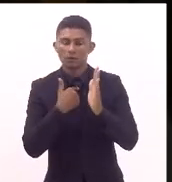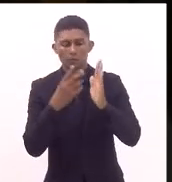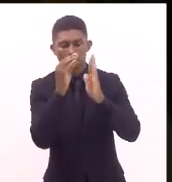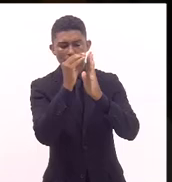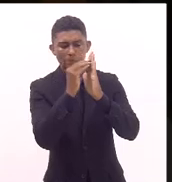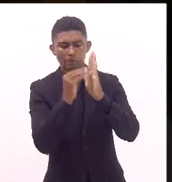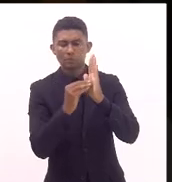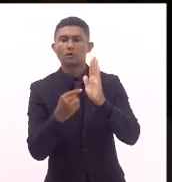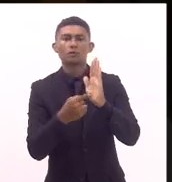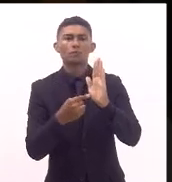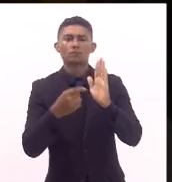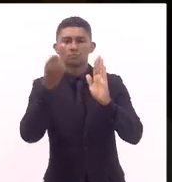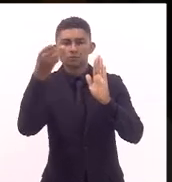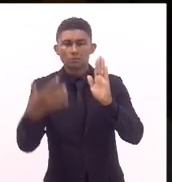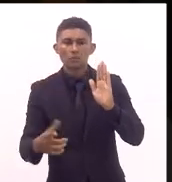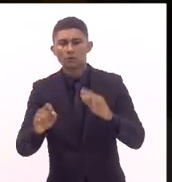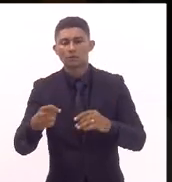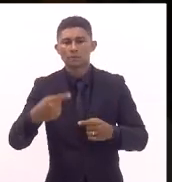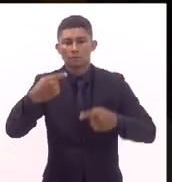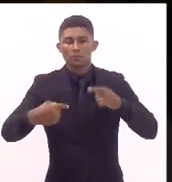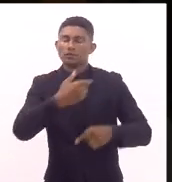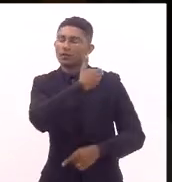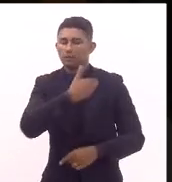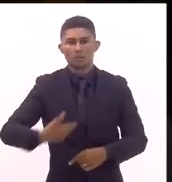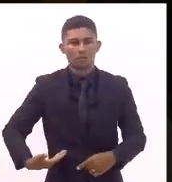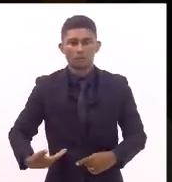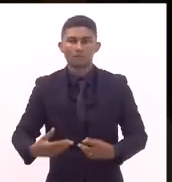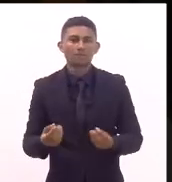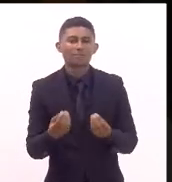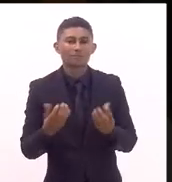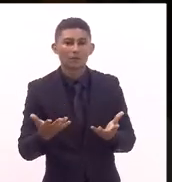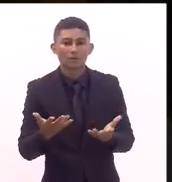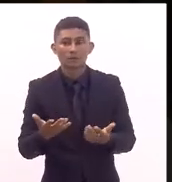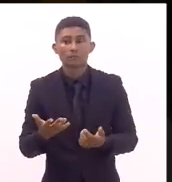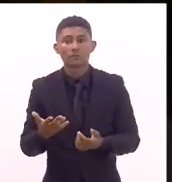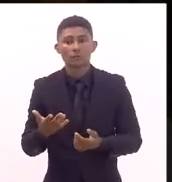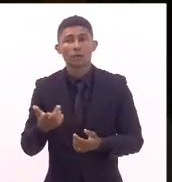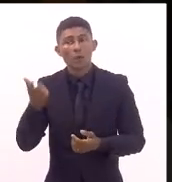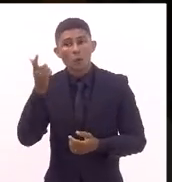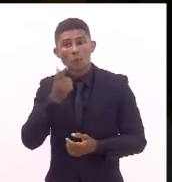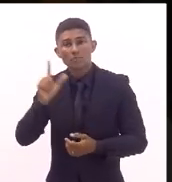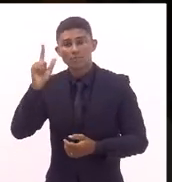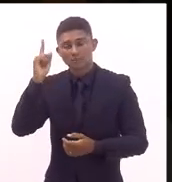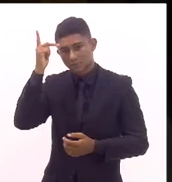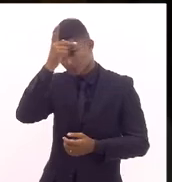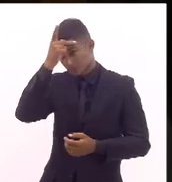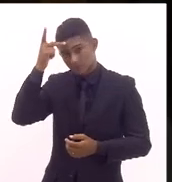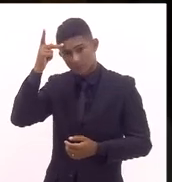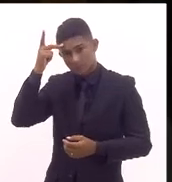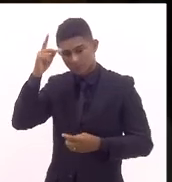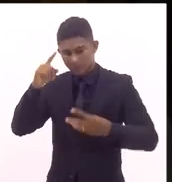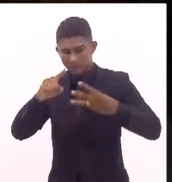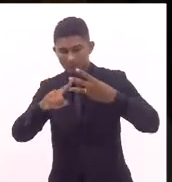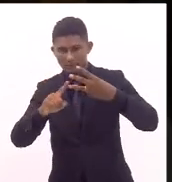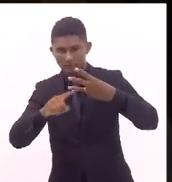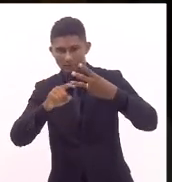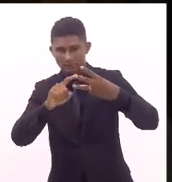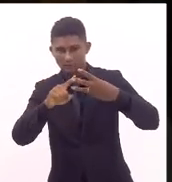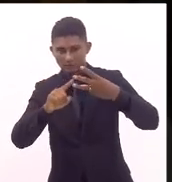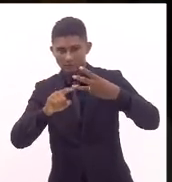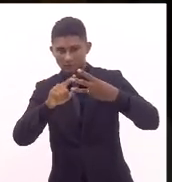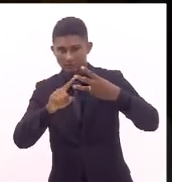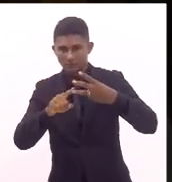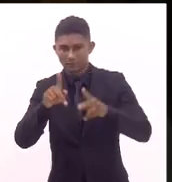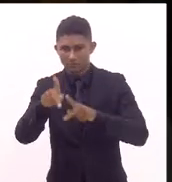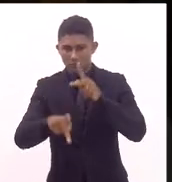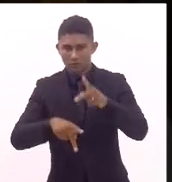essas políticas públicas para resgatar gente dessas duas parcelas da população que não são